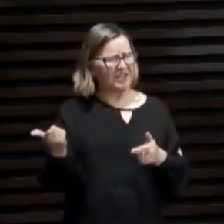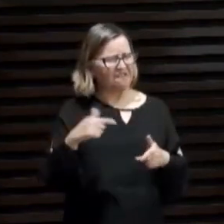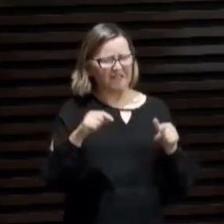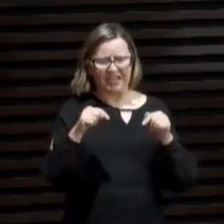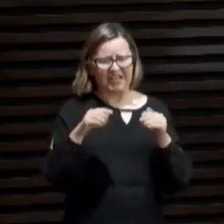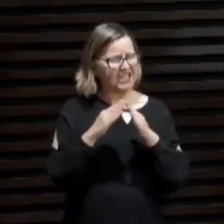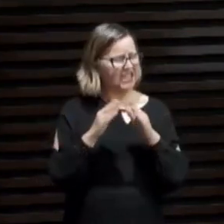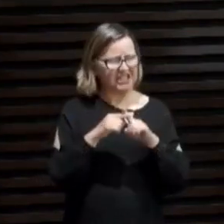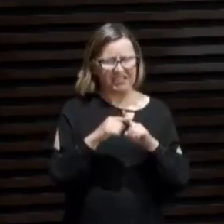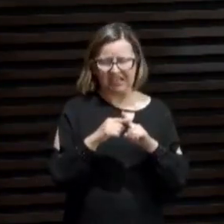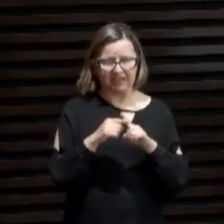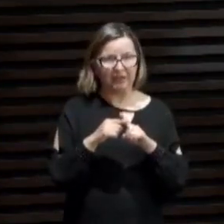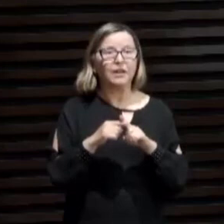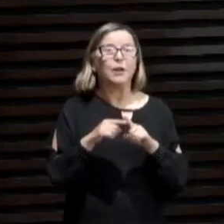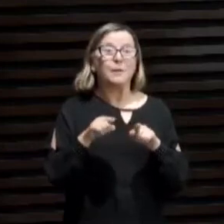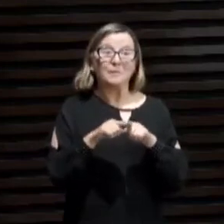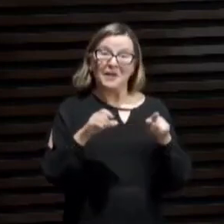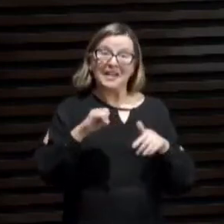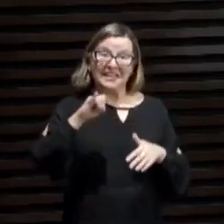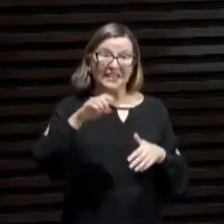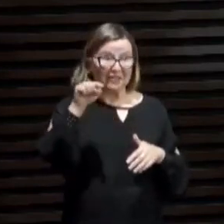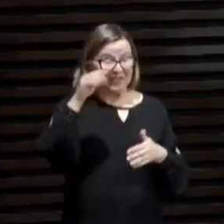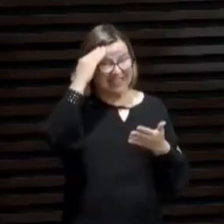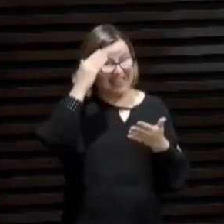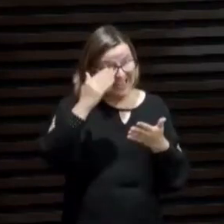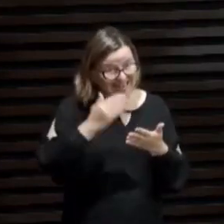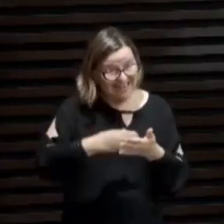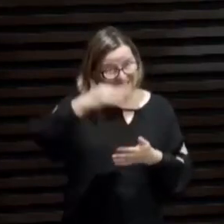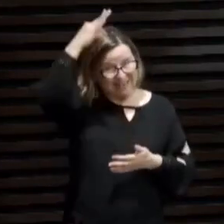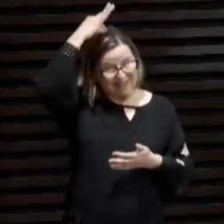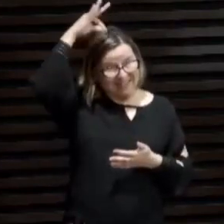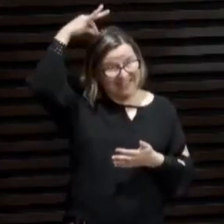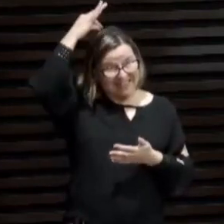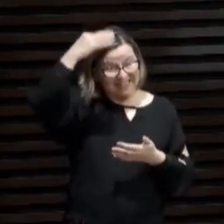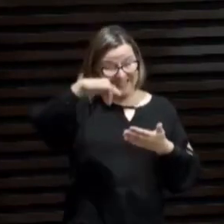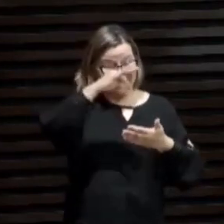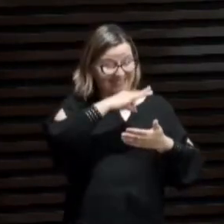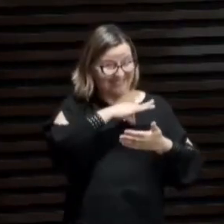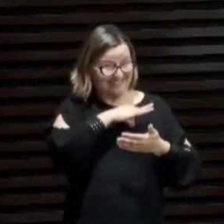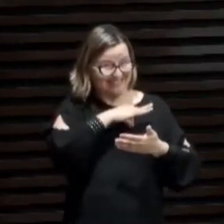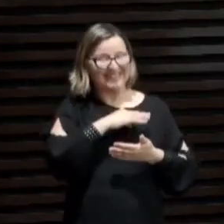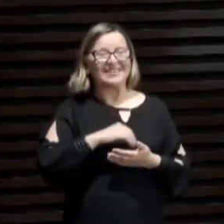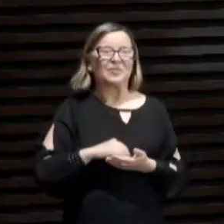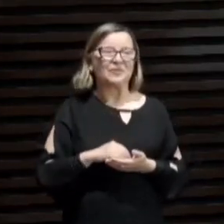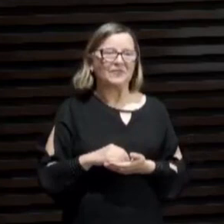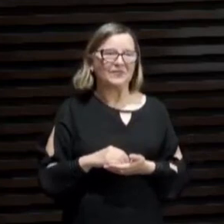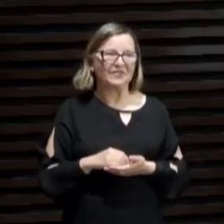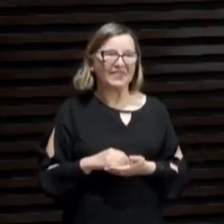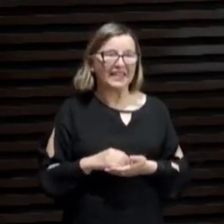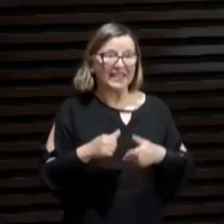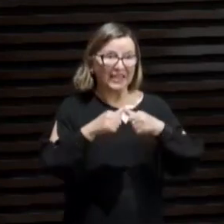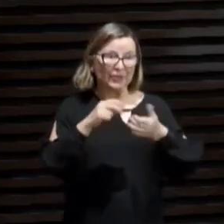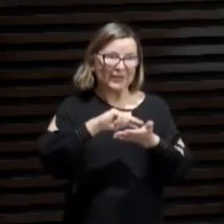não creu que o Espírito Santo habita em você. Essa igreja aqui são os que foram regenerados, que nasceram